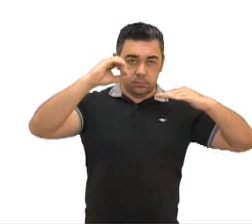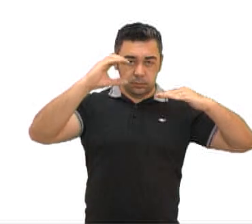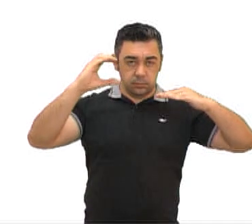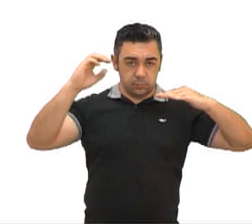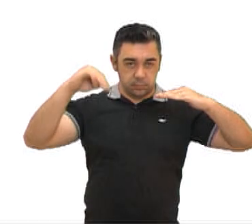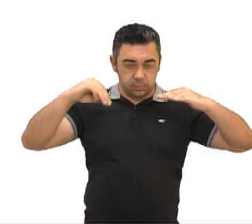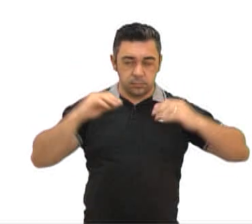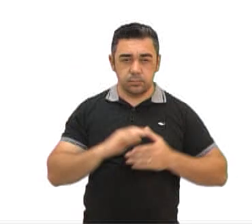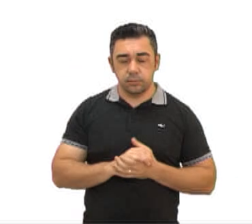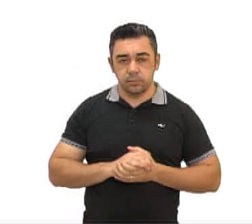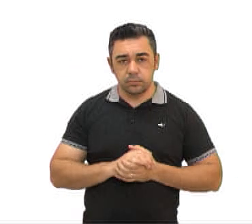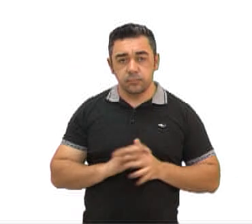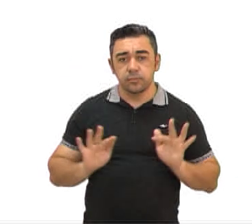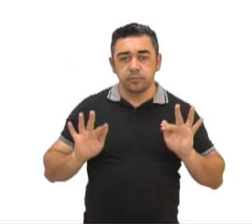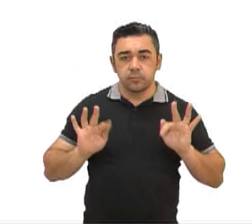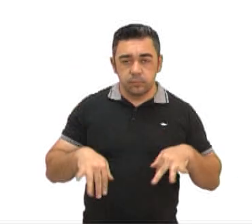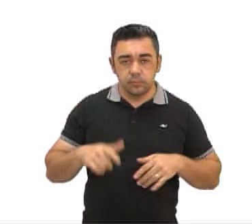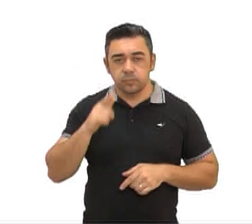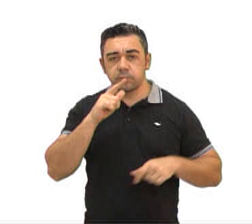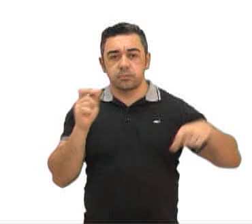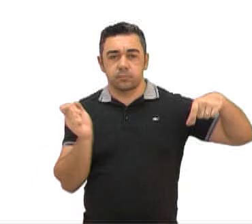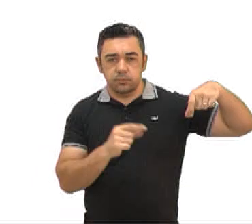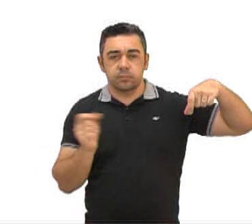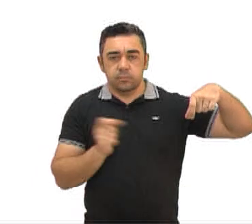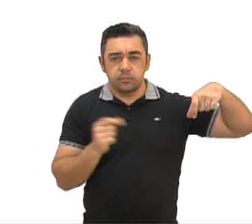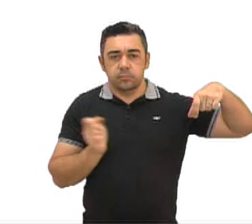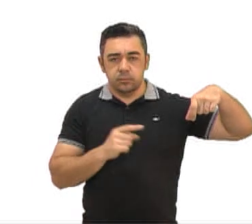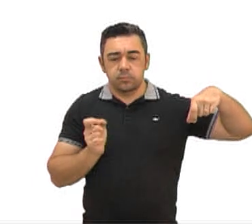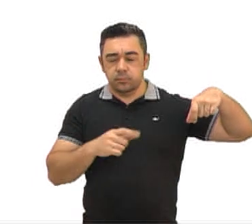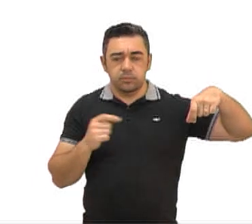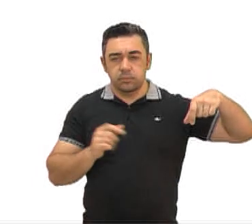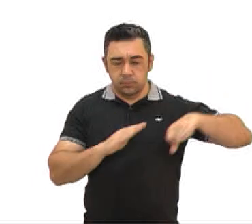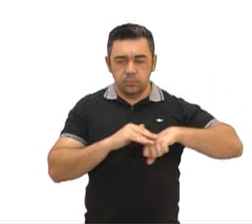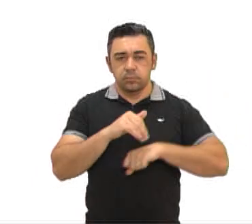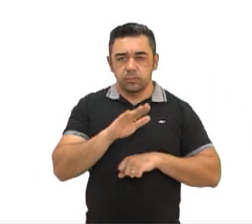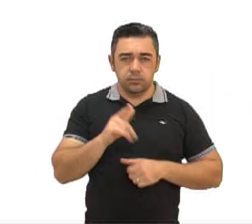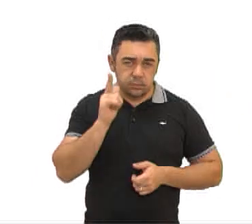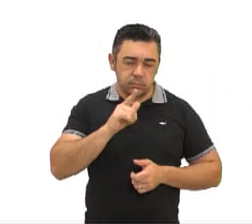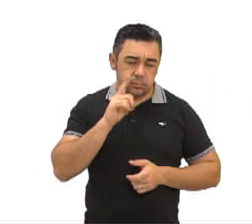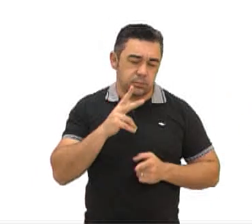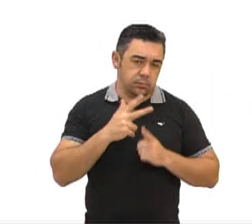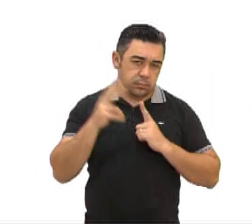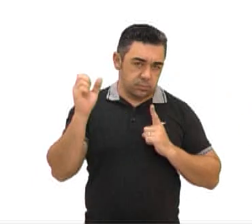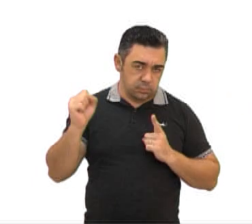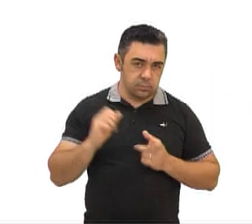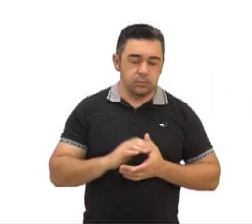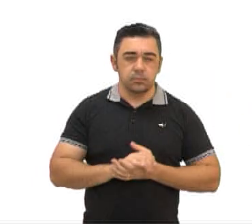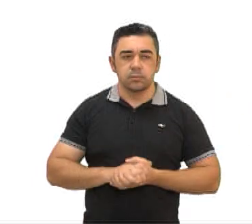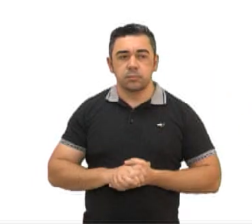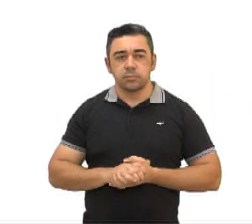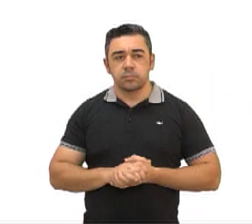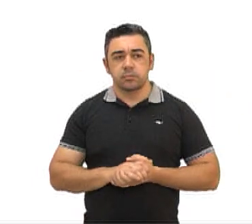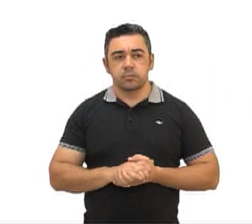No final, vence a equipe que marcar o maior número de gols em uma partida.